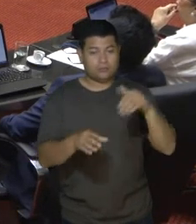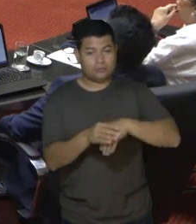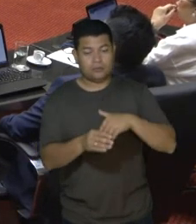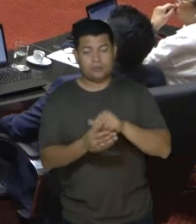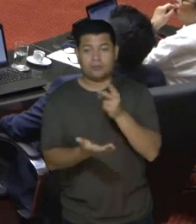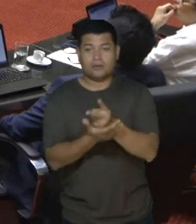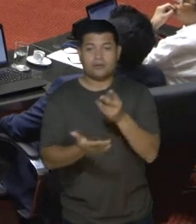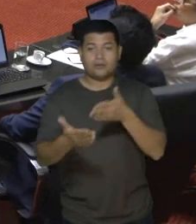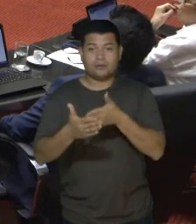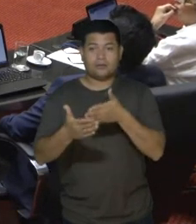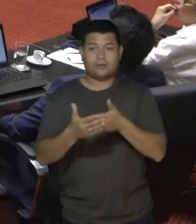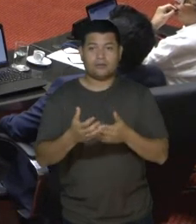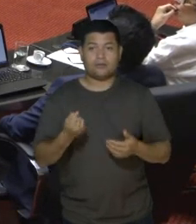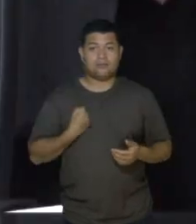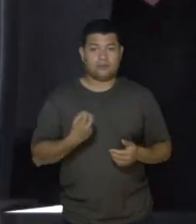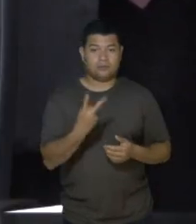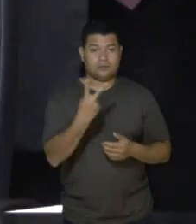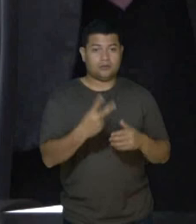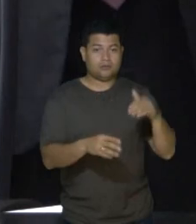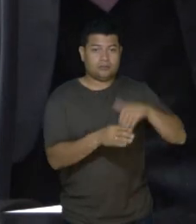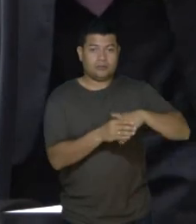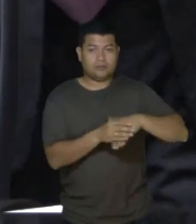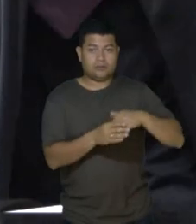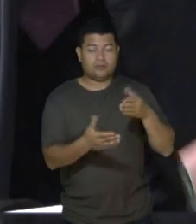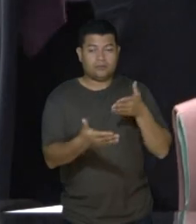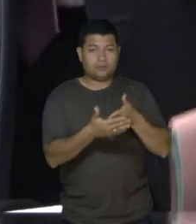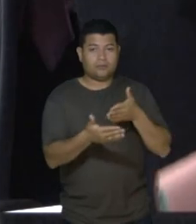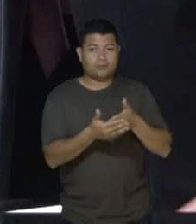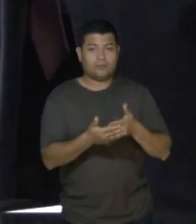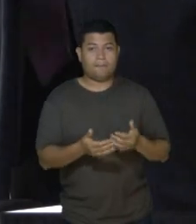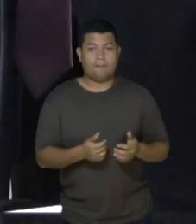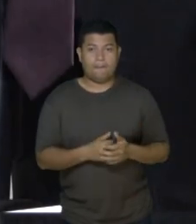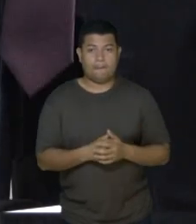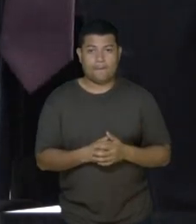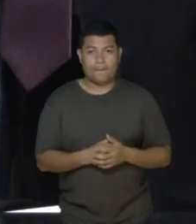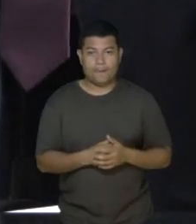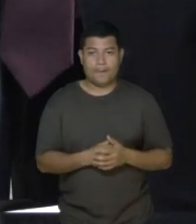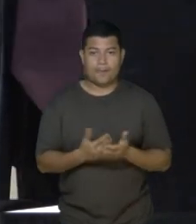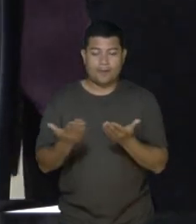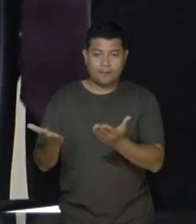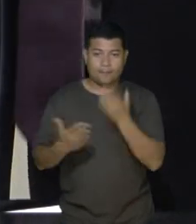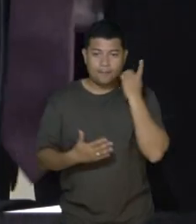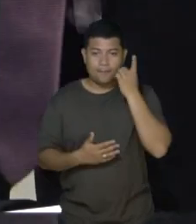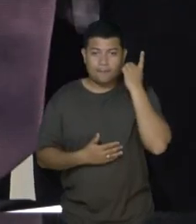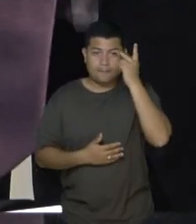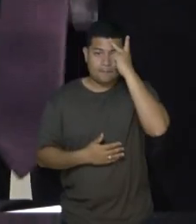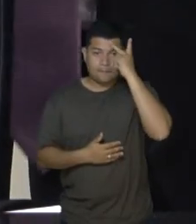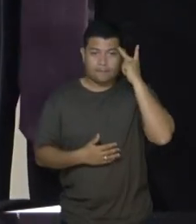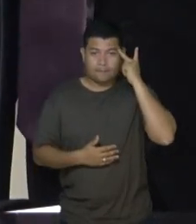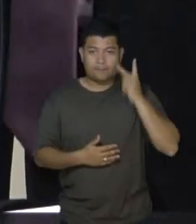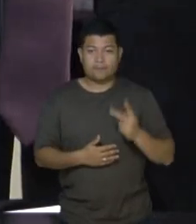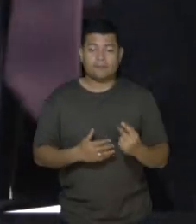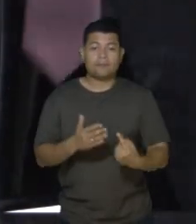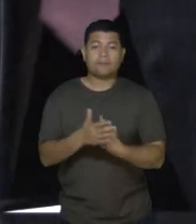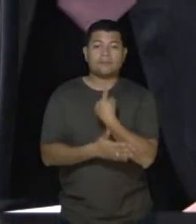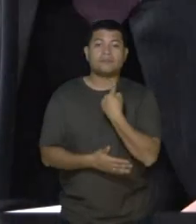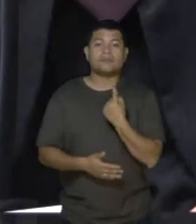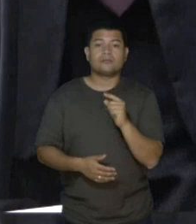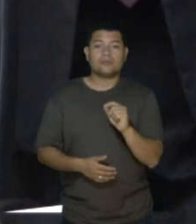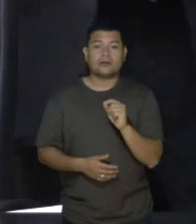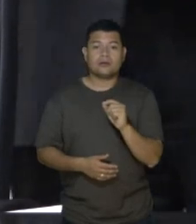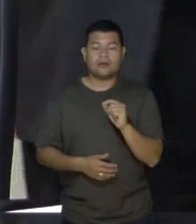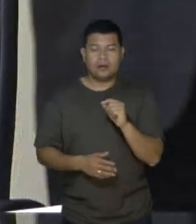o veto. Voto 2, rejeita o veto. Por favor, deputada. É veto parcial,